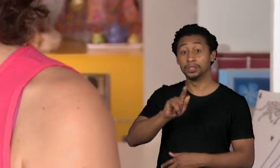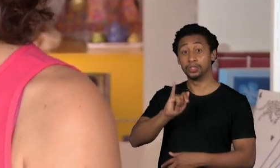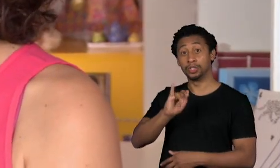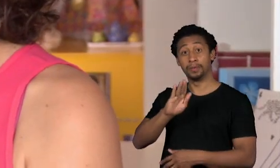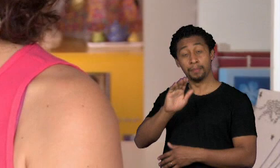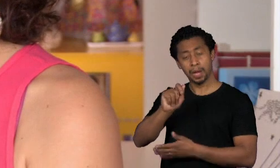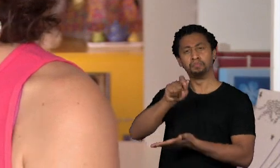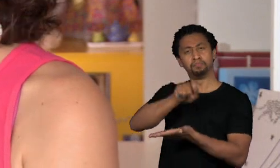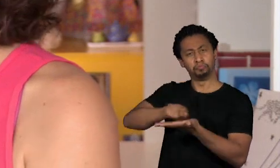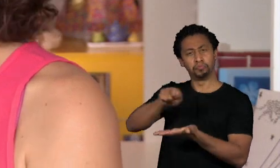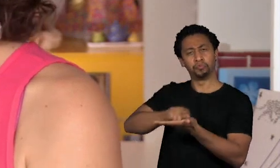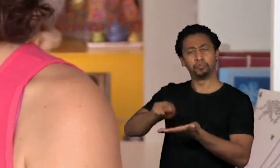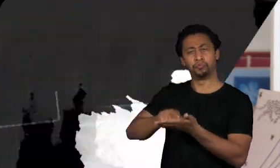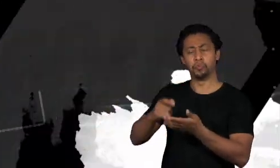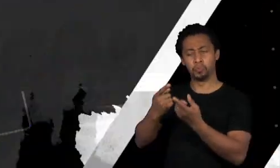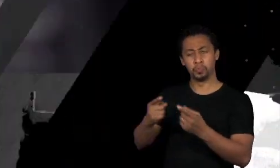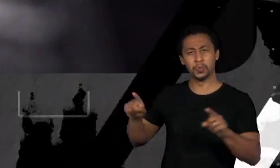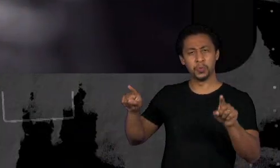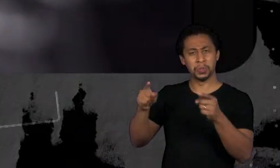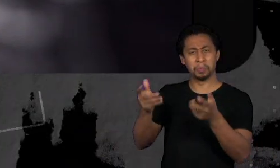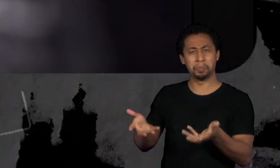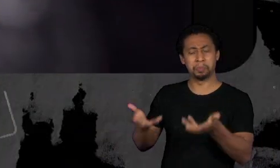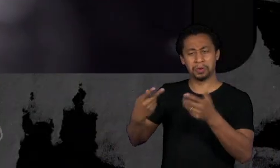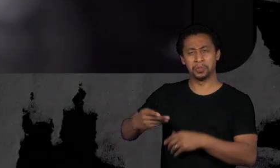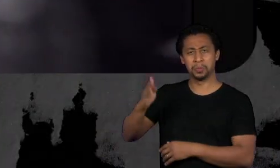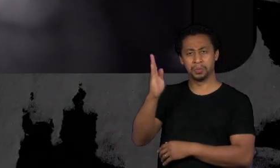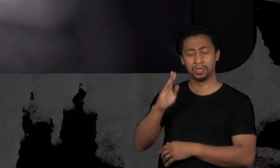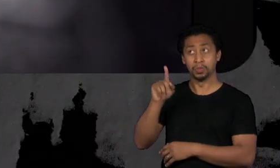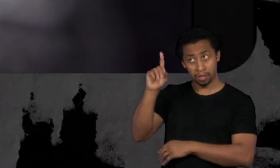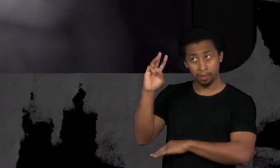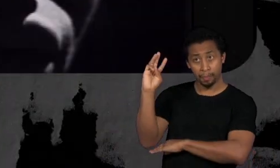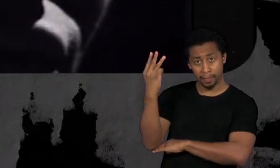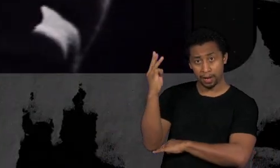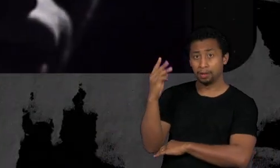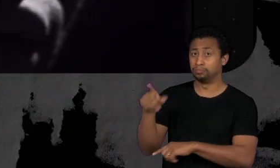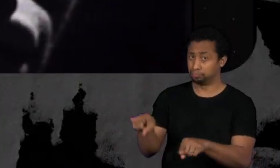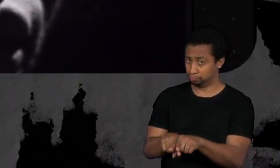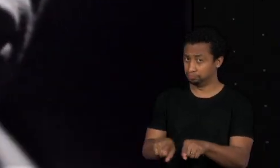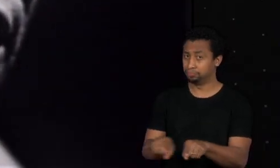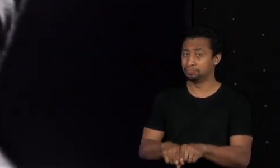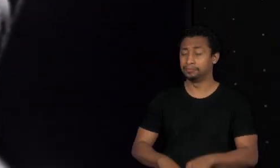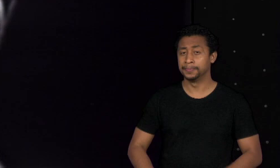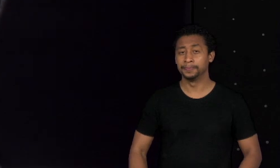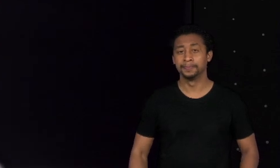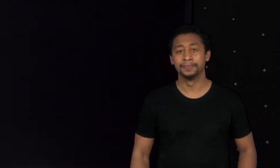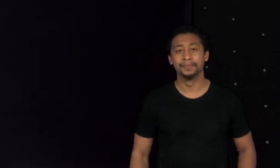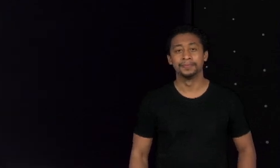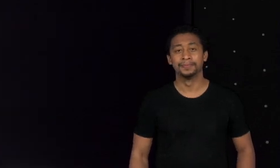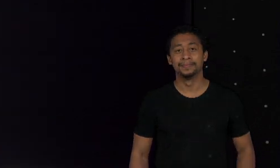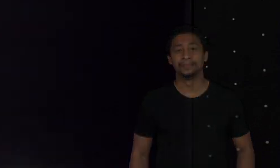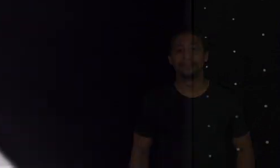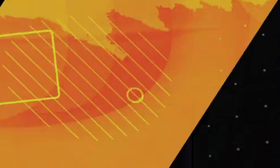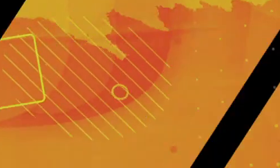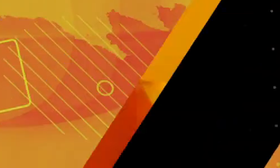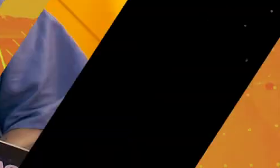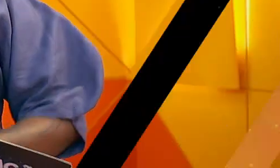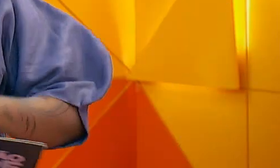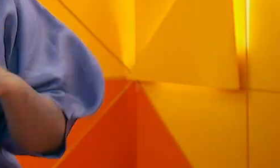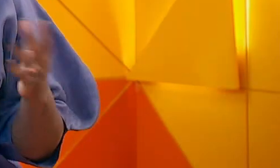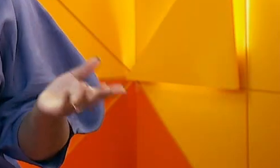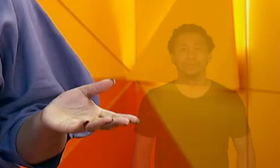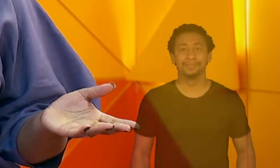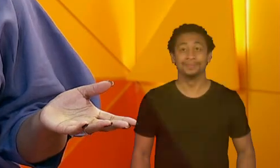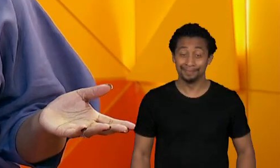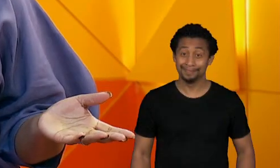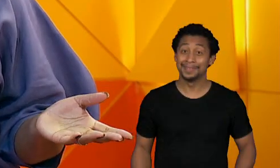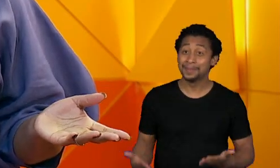Brasil e o maior do Maranhão, né? A ema gemeu no tronco do Jurema. E para a